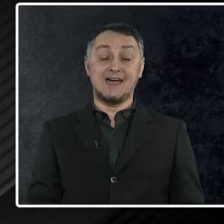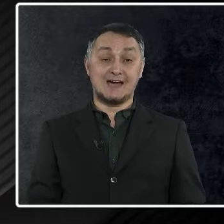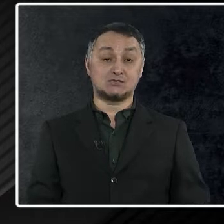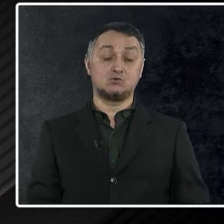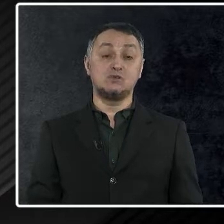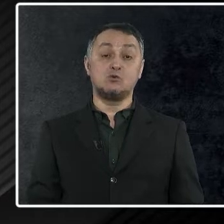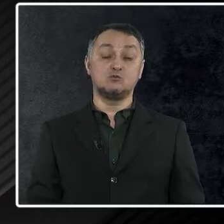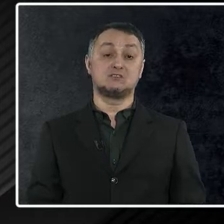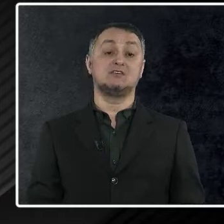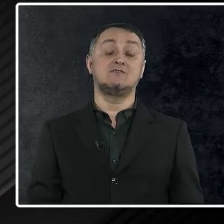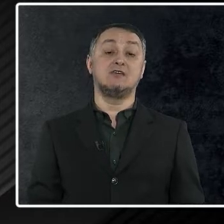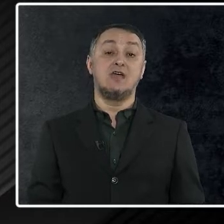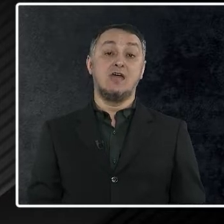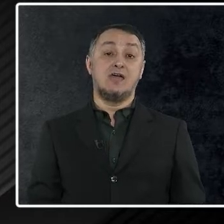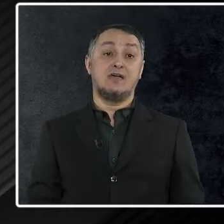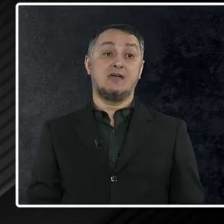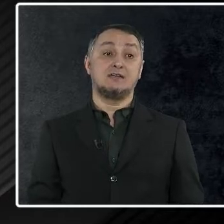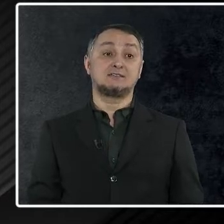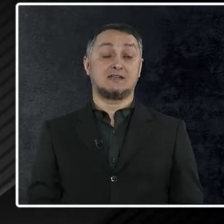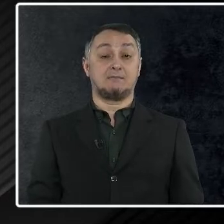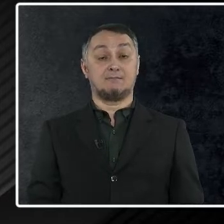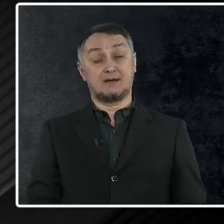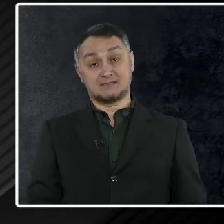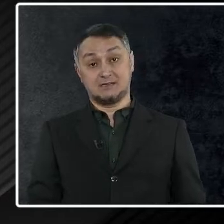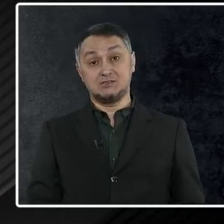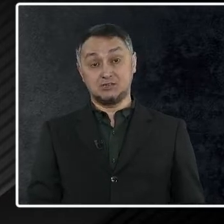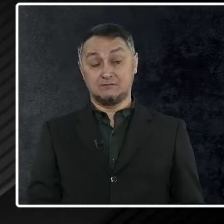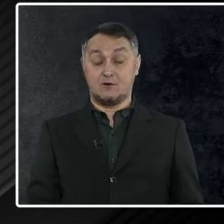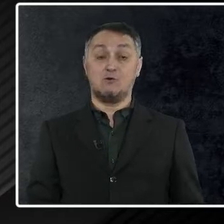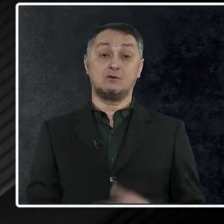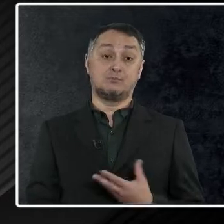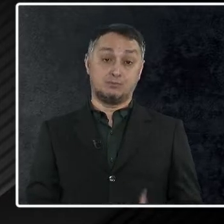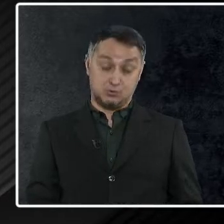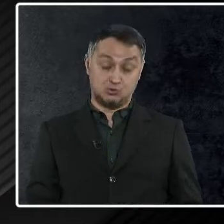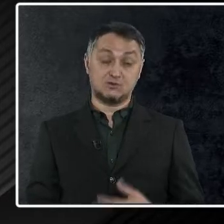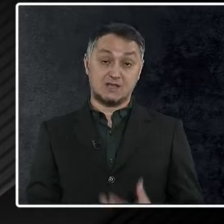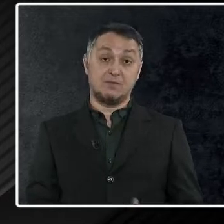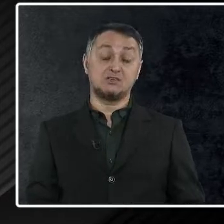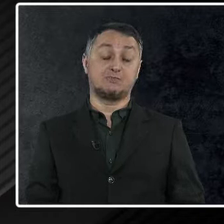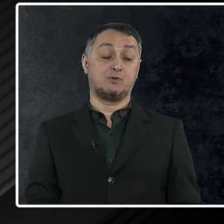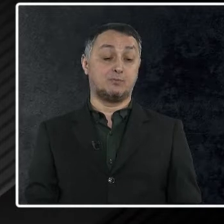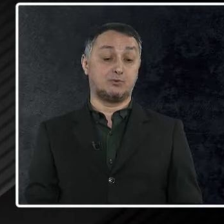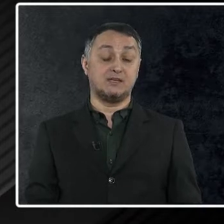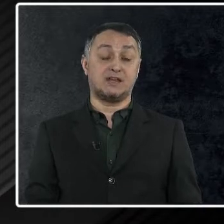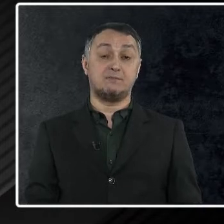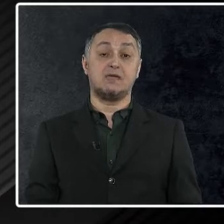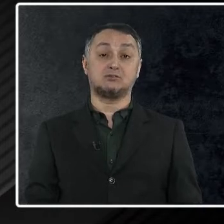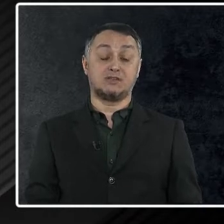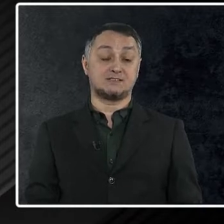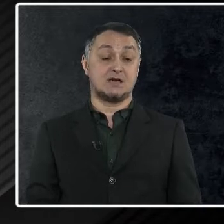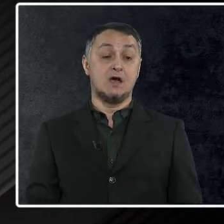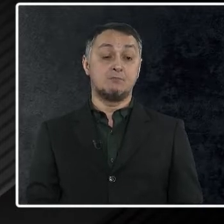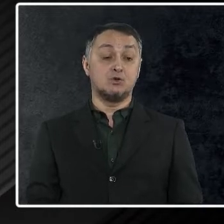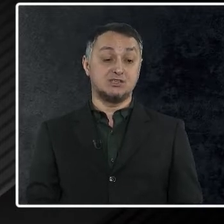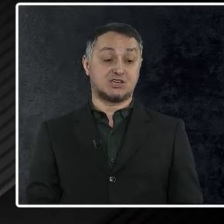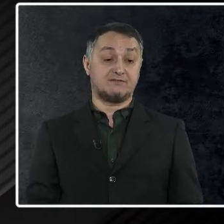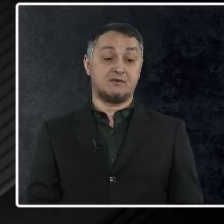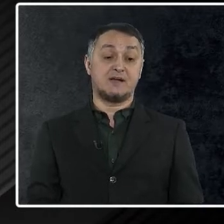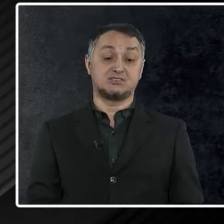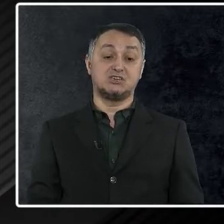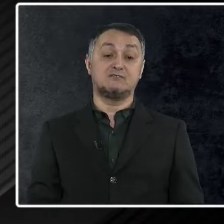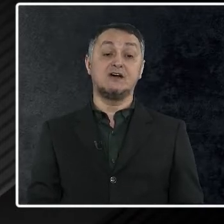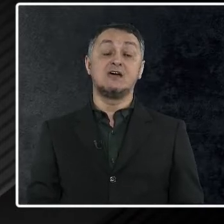Esse gasto, inclusive, está bastante em voga, justamente para o incremento dessa